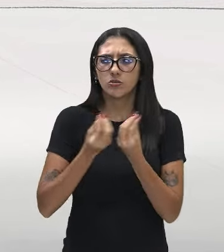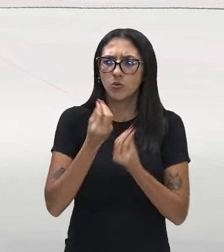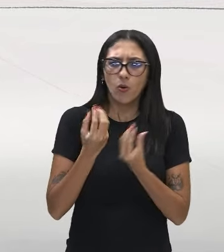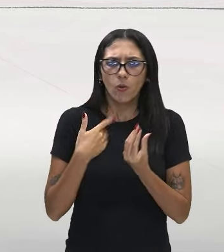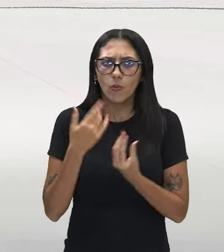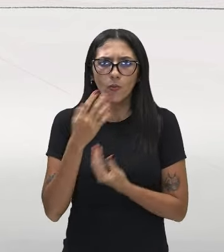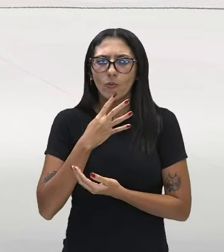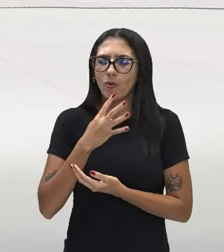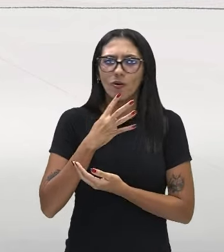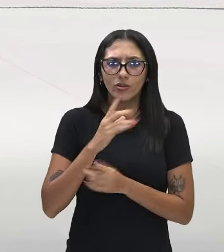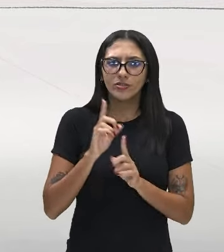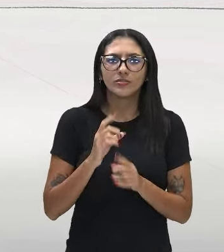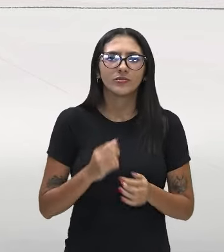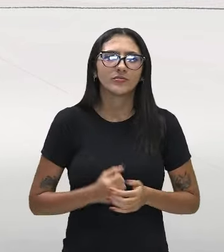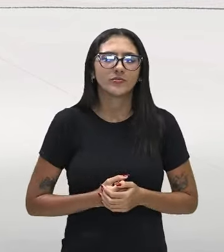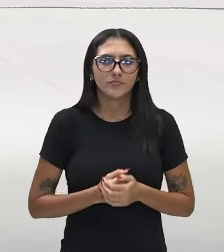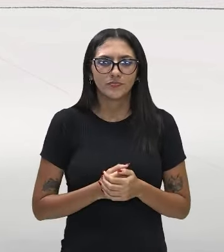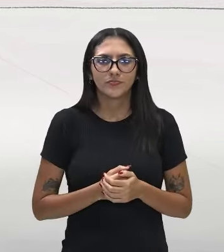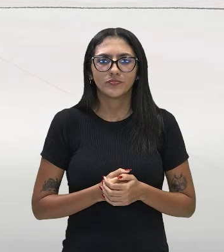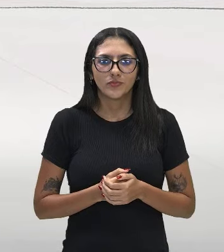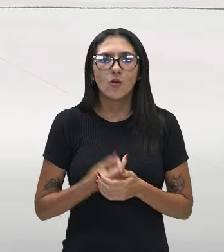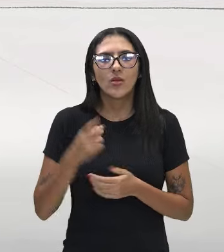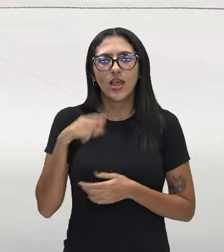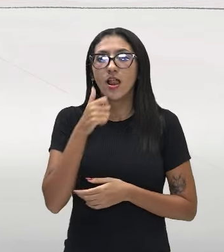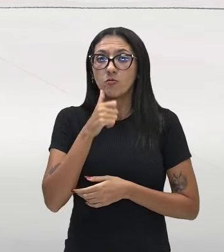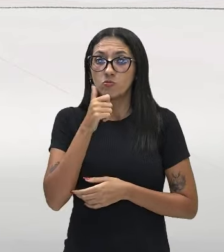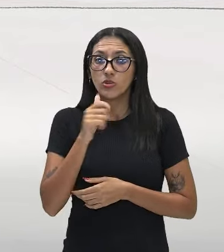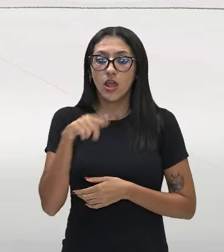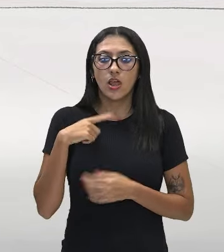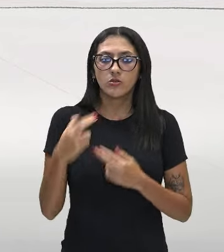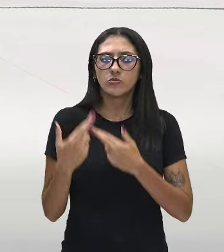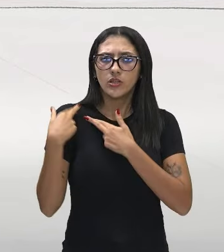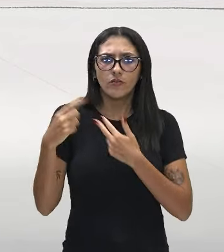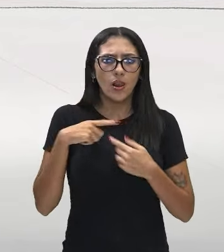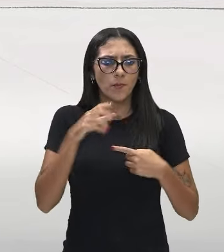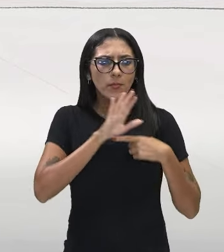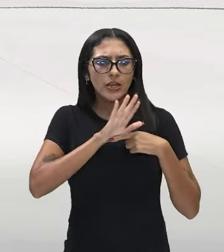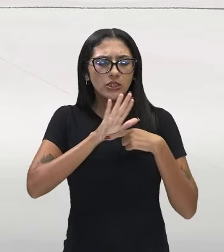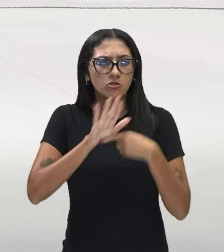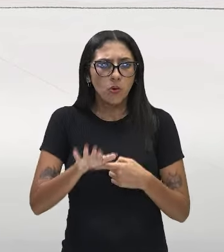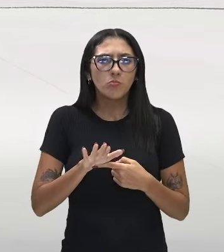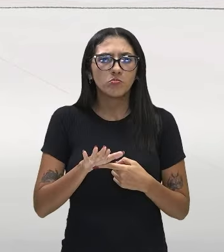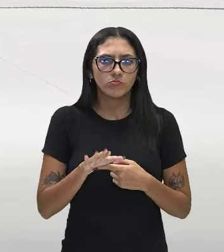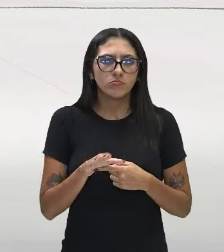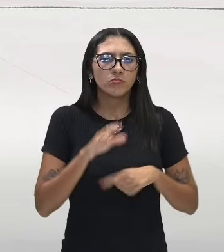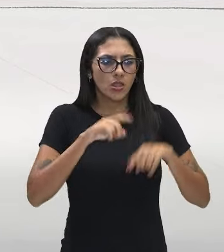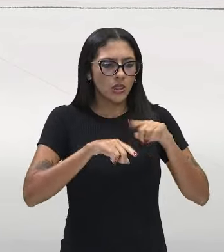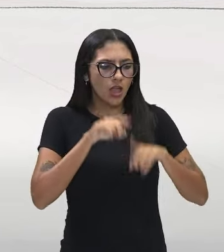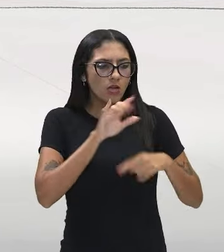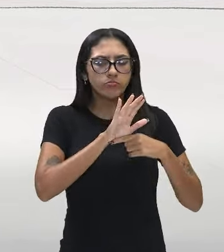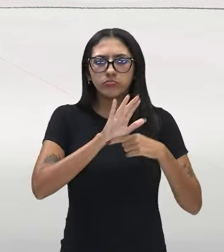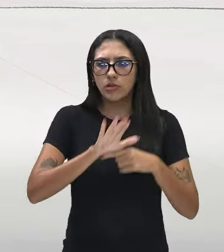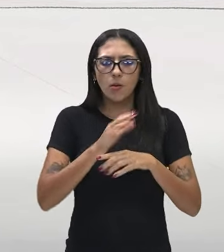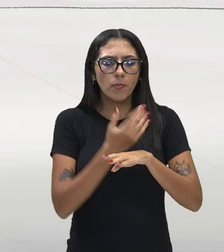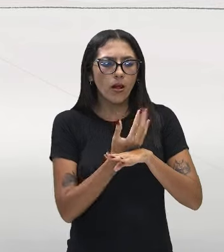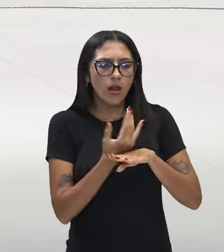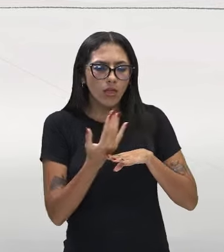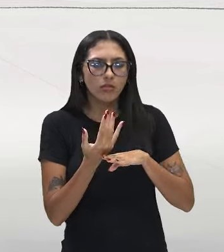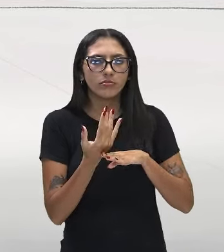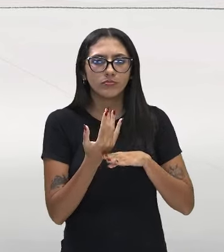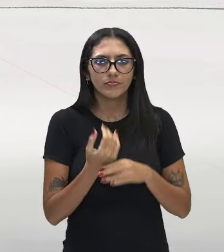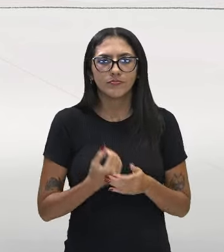visto. Gente, até eu fiquei curiosa. E ela foi mostrando que se utilizava tudo, né? Mas, né, com um